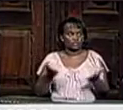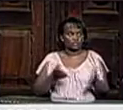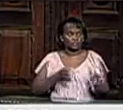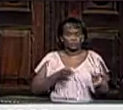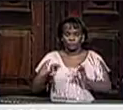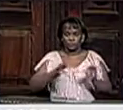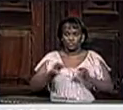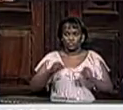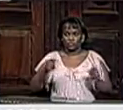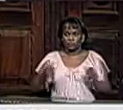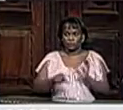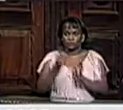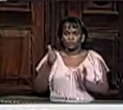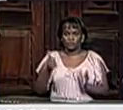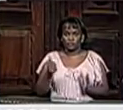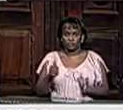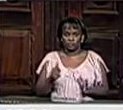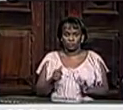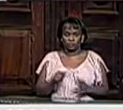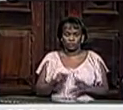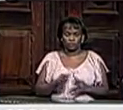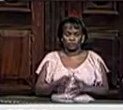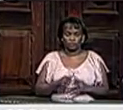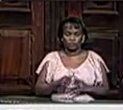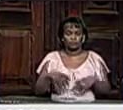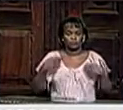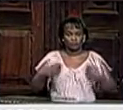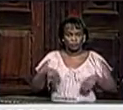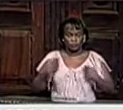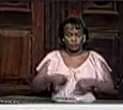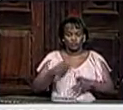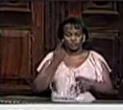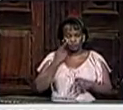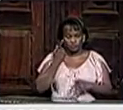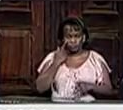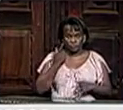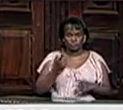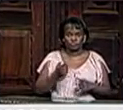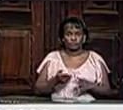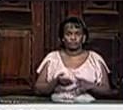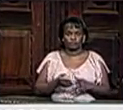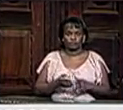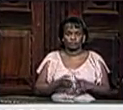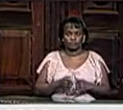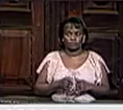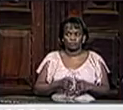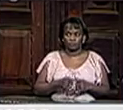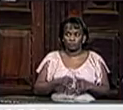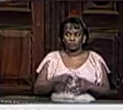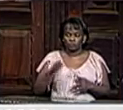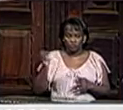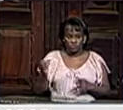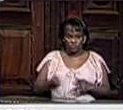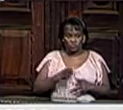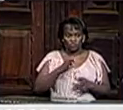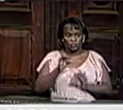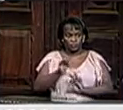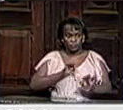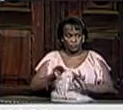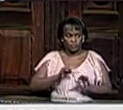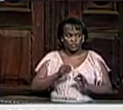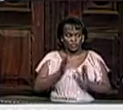primeiro projeto de lei, que deveria tratar da nova